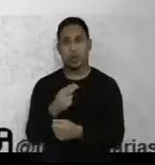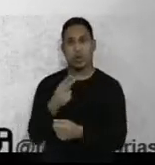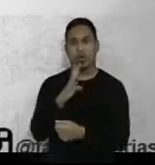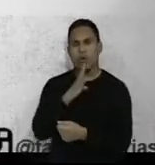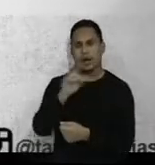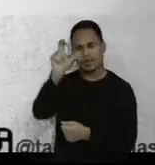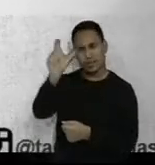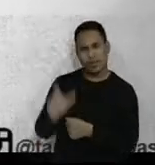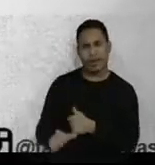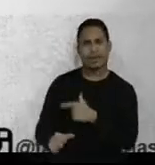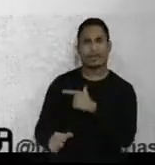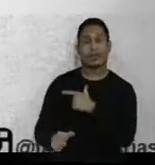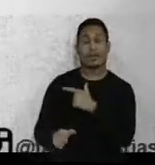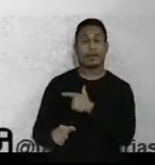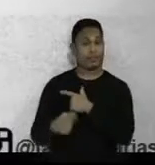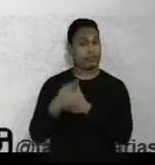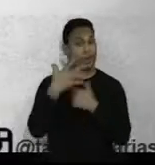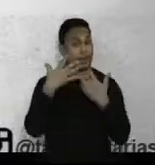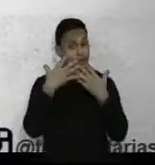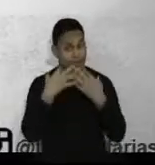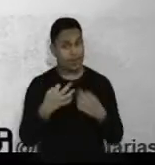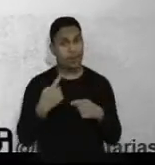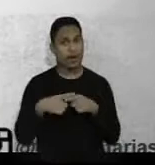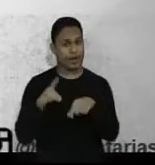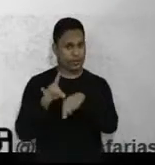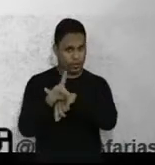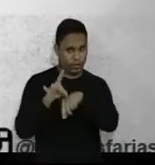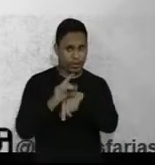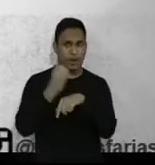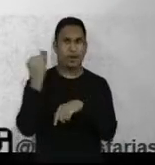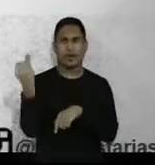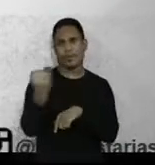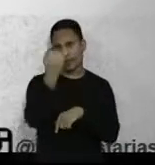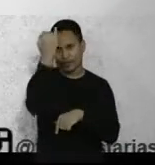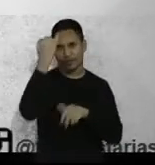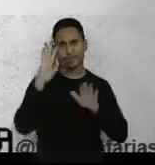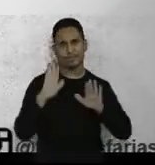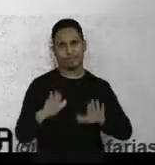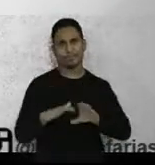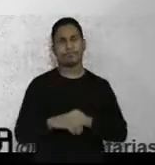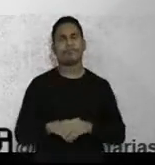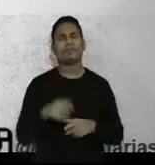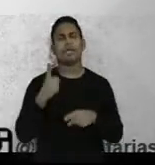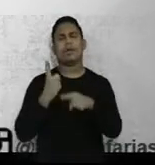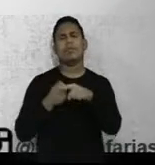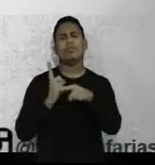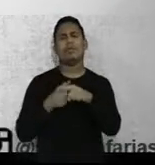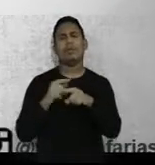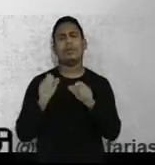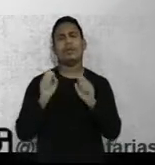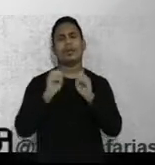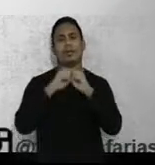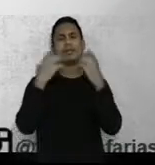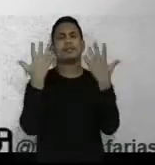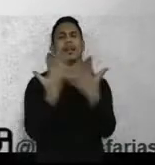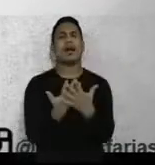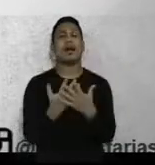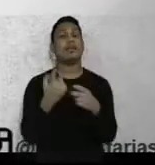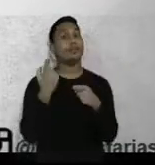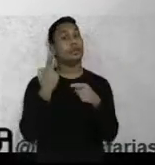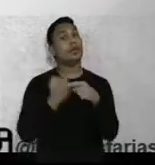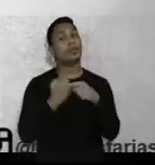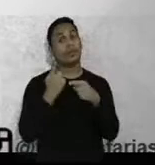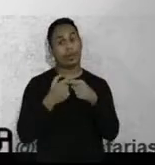vão ser importantes para isso, tá? E aí, por que eu trouxe esse slide? Porque mais na frente eu vou falar um pouco dessa questão do